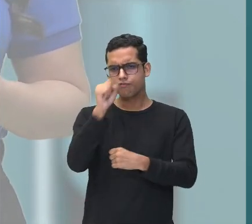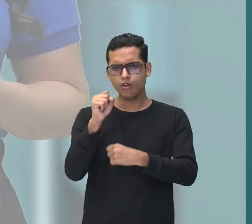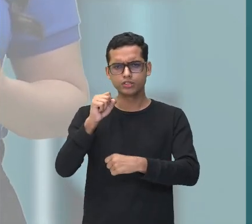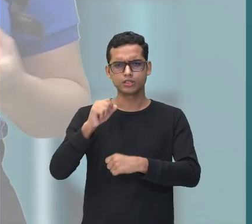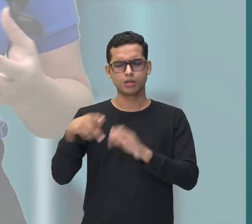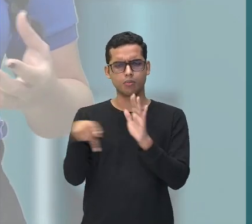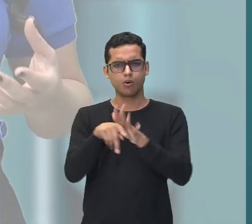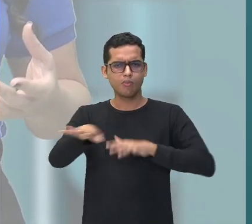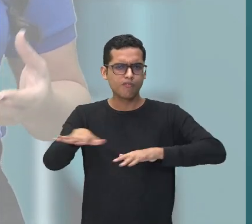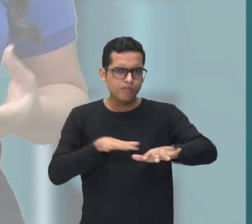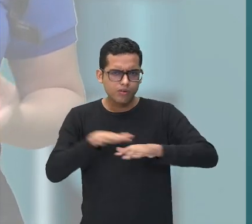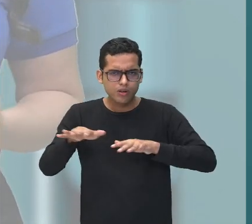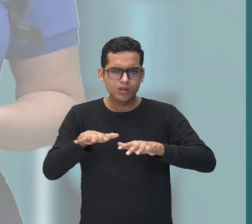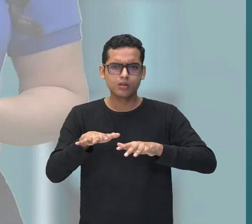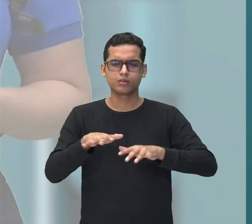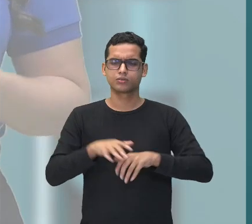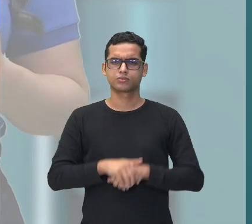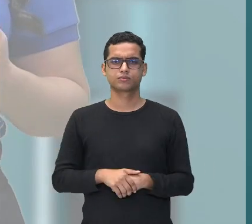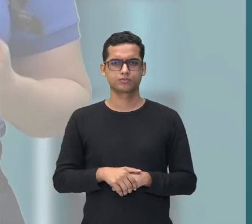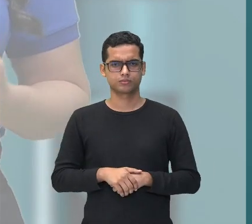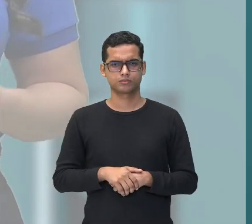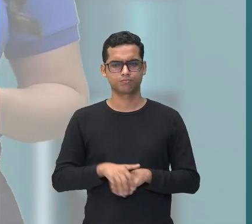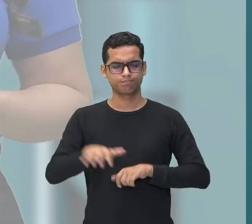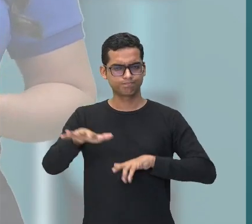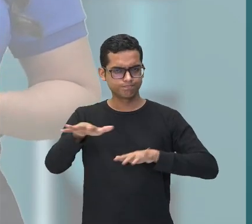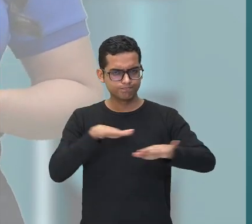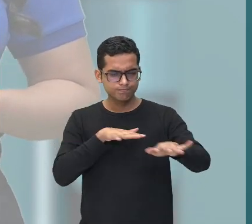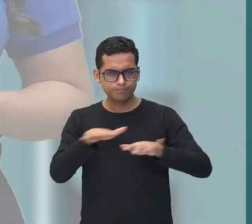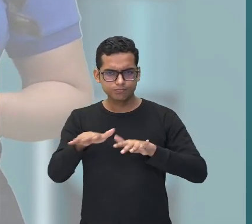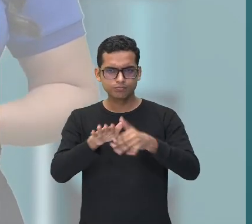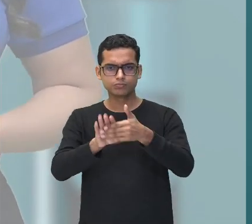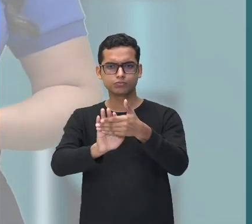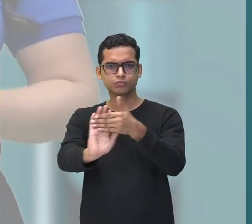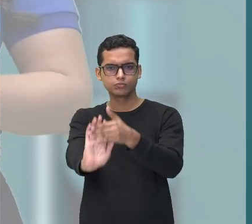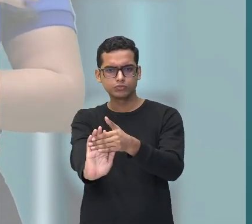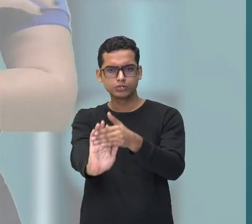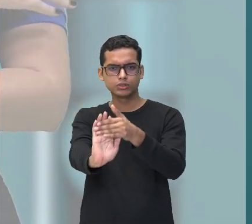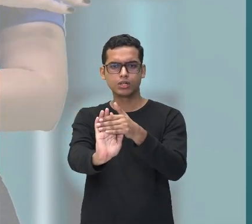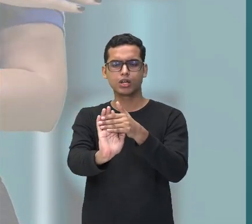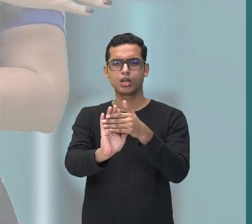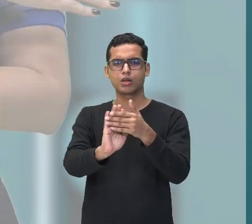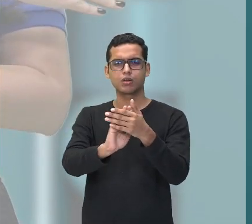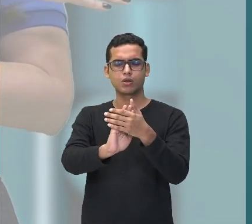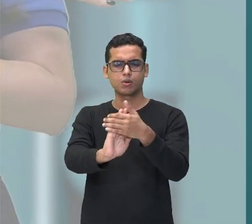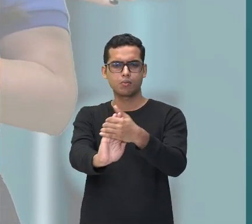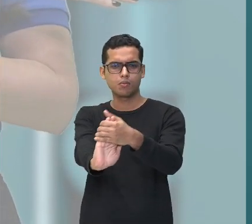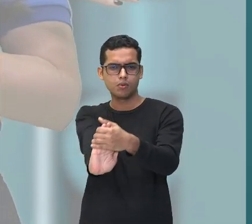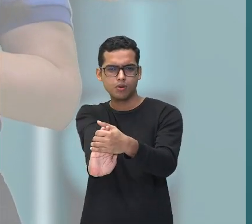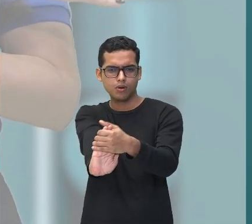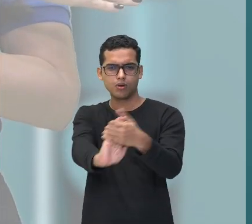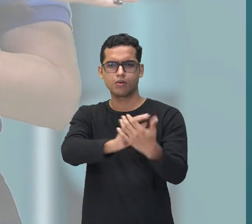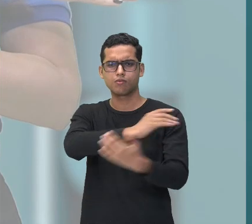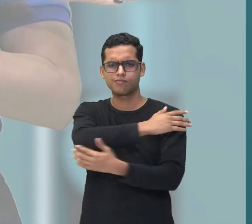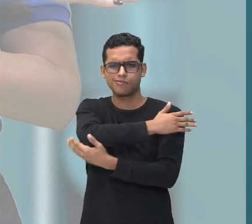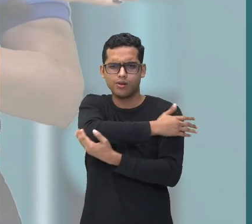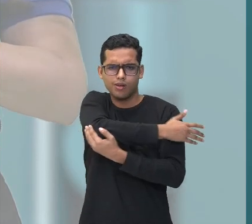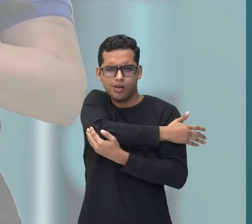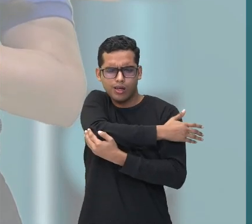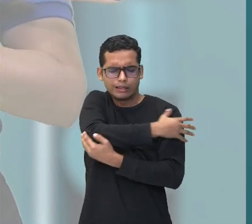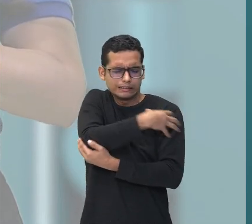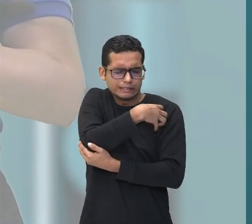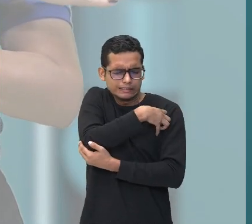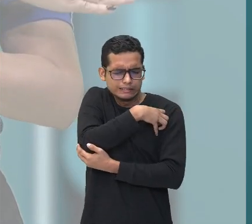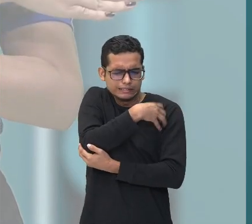desse movimento é você mover o segmento até o ponto de desconforto. Então, eu fiz o movimento aqui, senti o